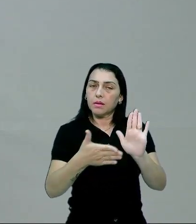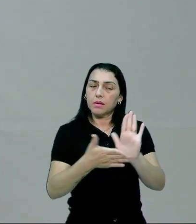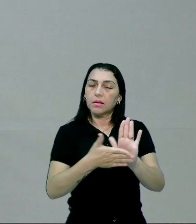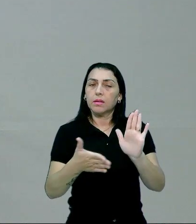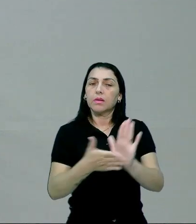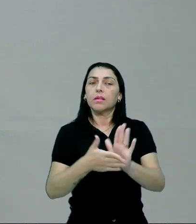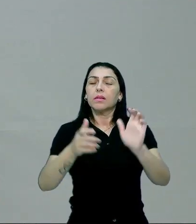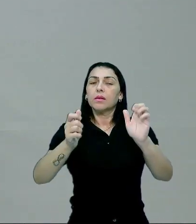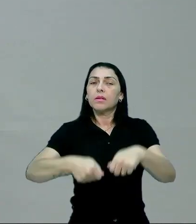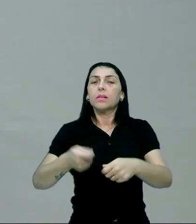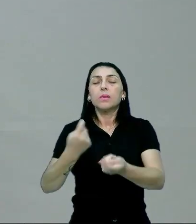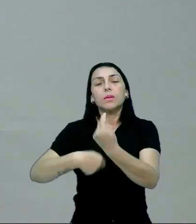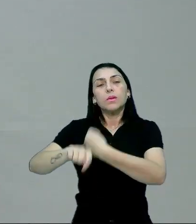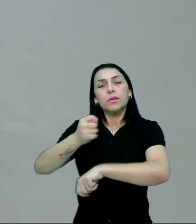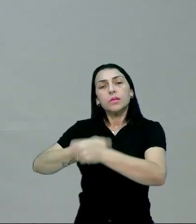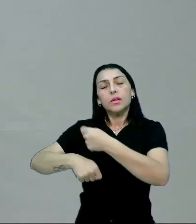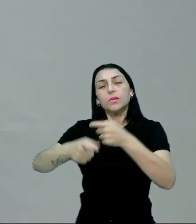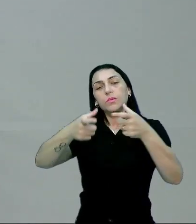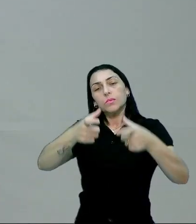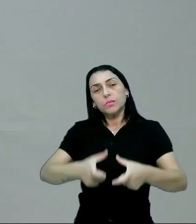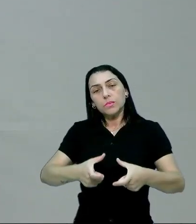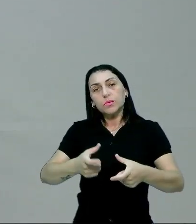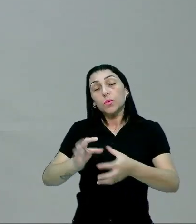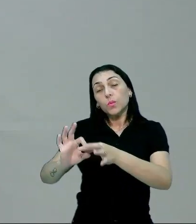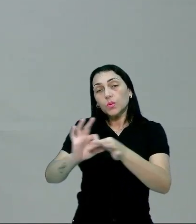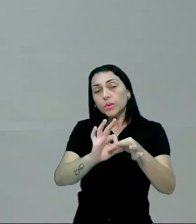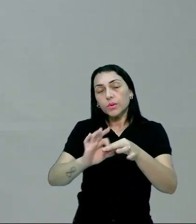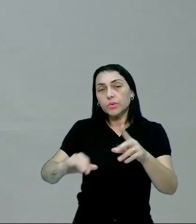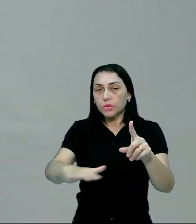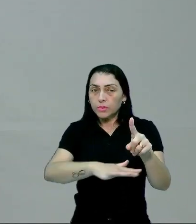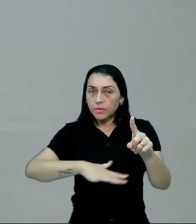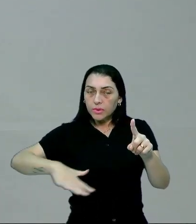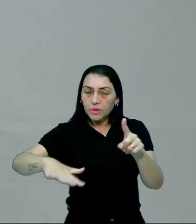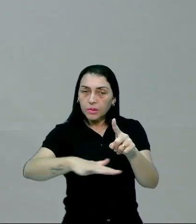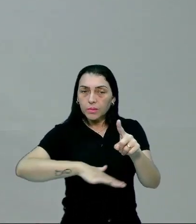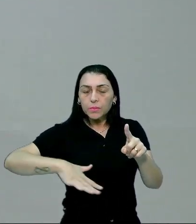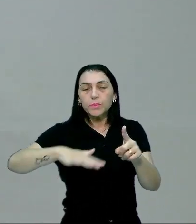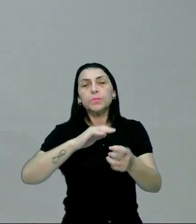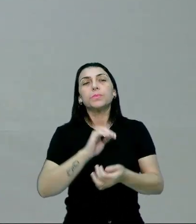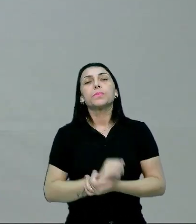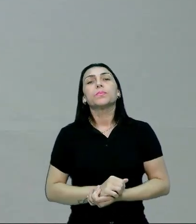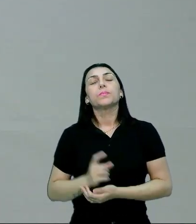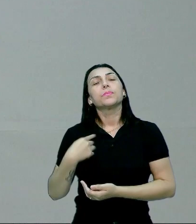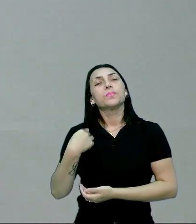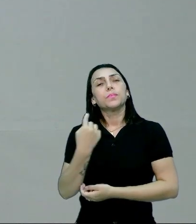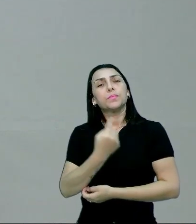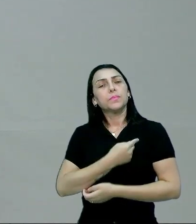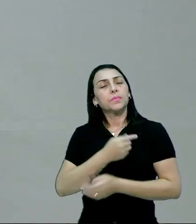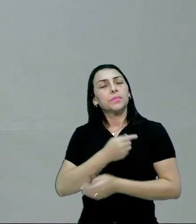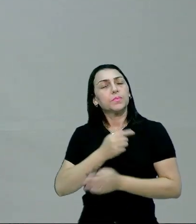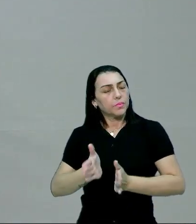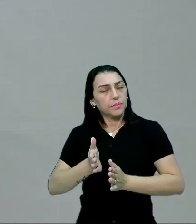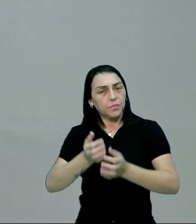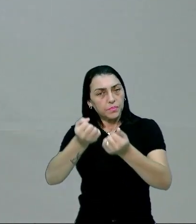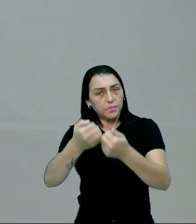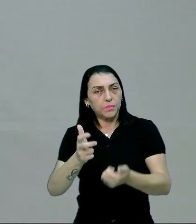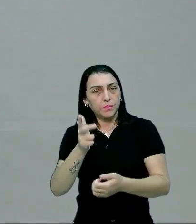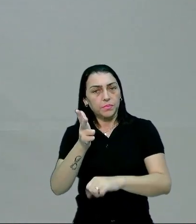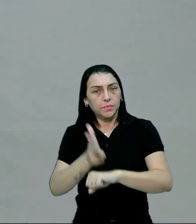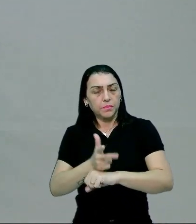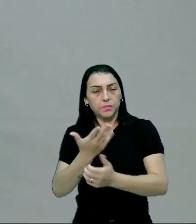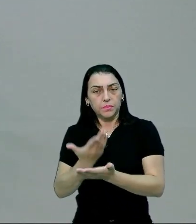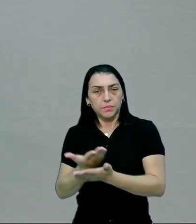as condições econômicas de um determinado contexto social, né? Então, conforme eu já mencionei numa